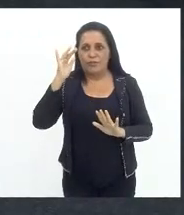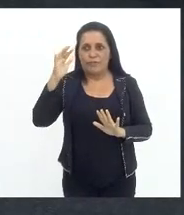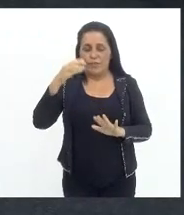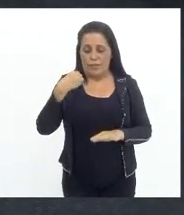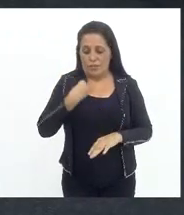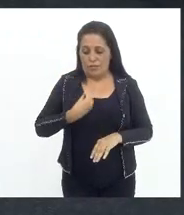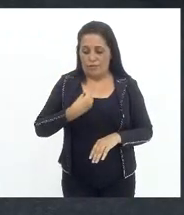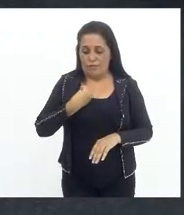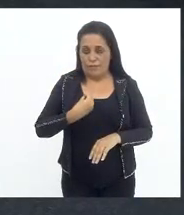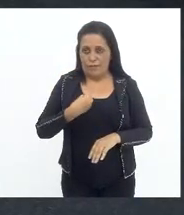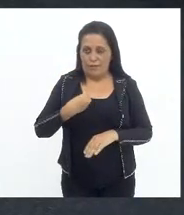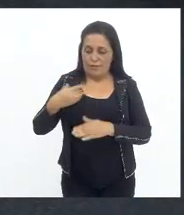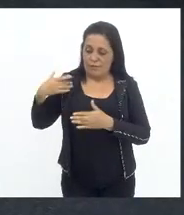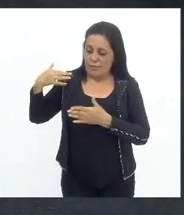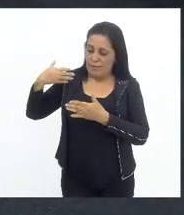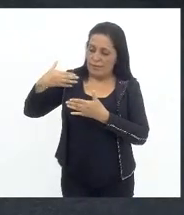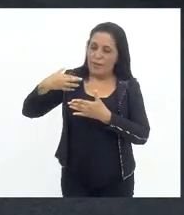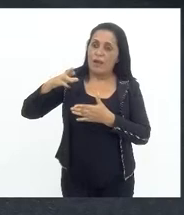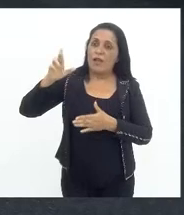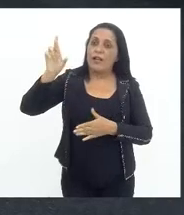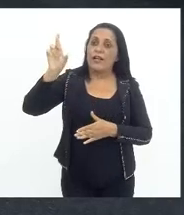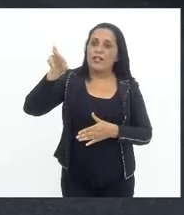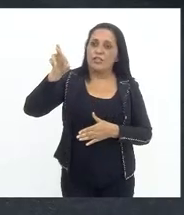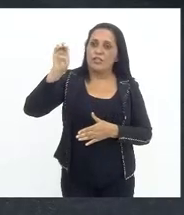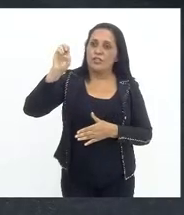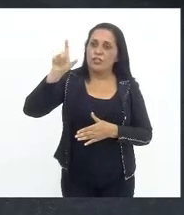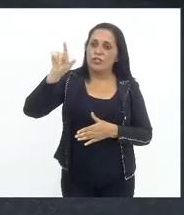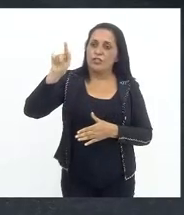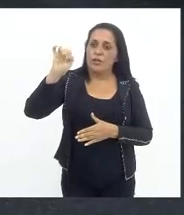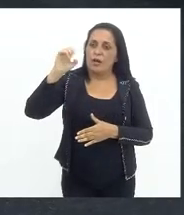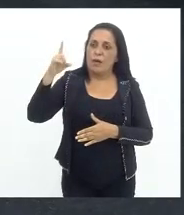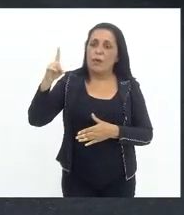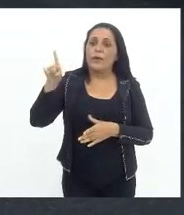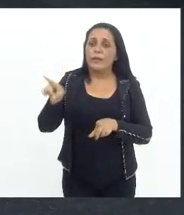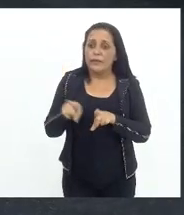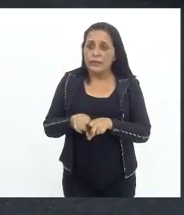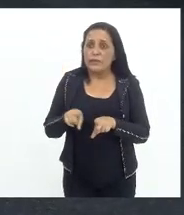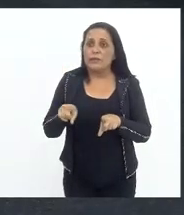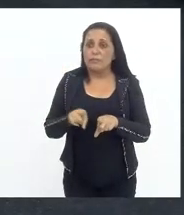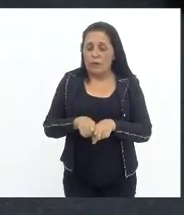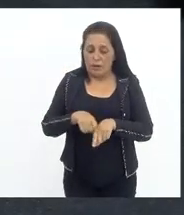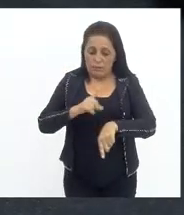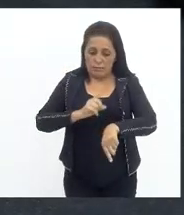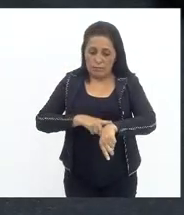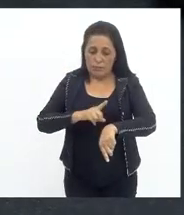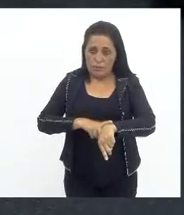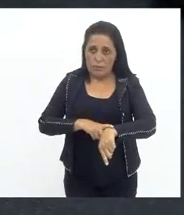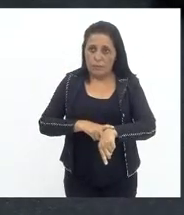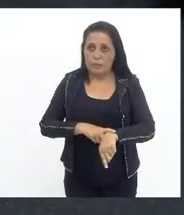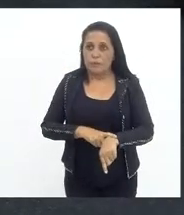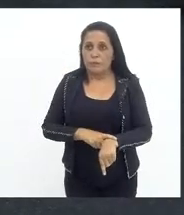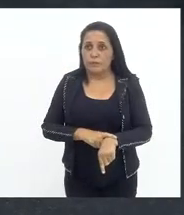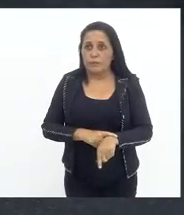de vida. E, ao mesmo tempo, resgatou naquele momento, assistido pelo